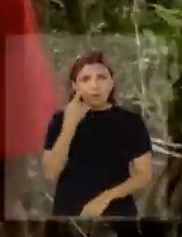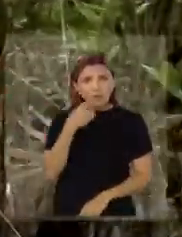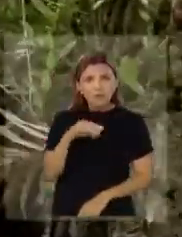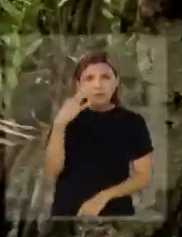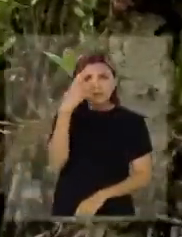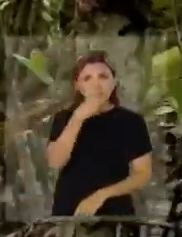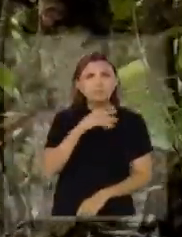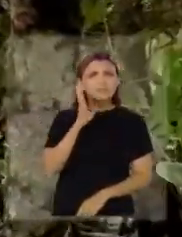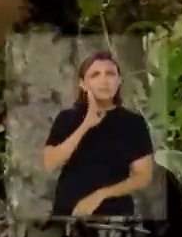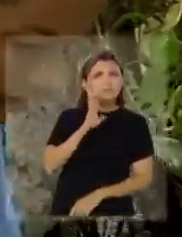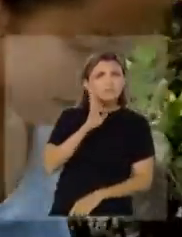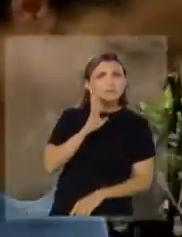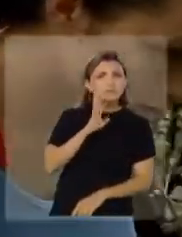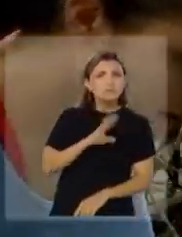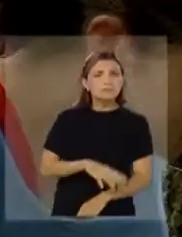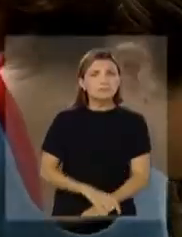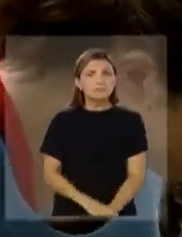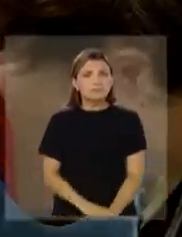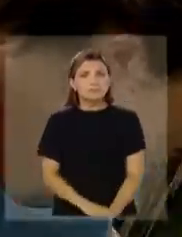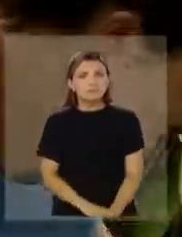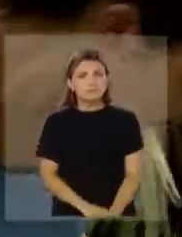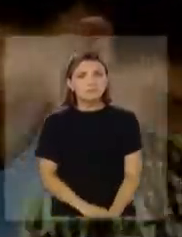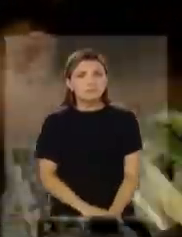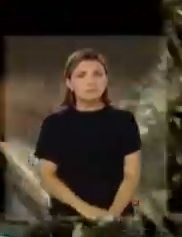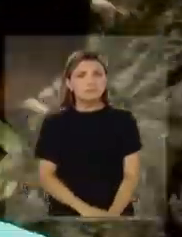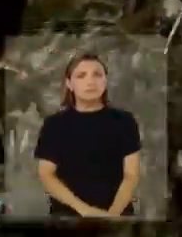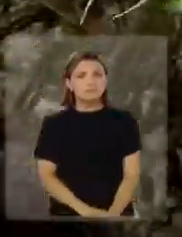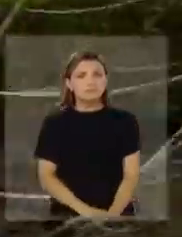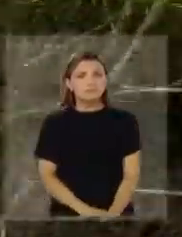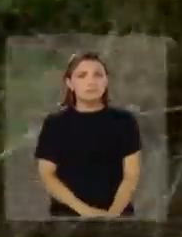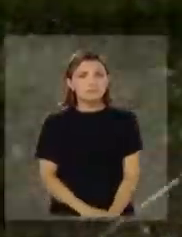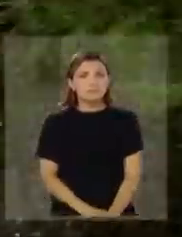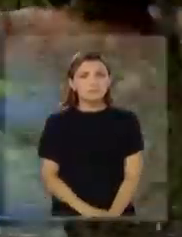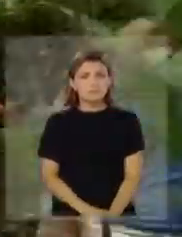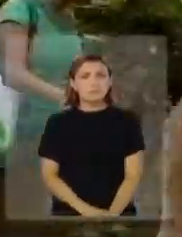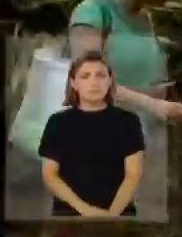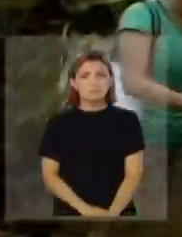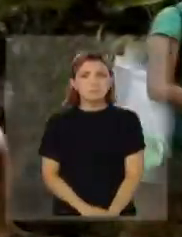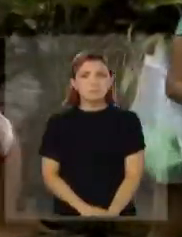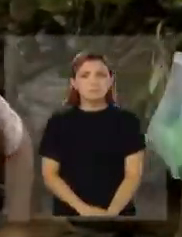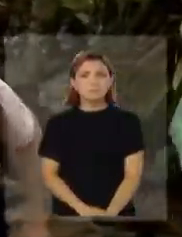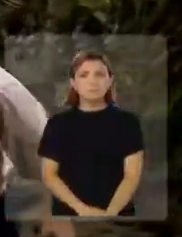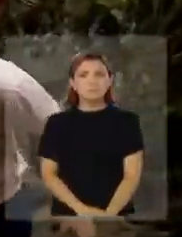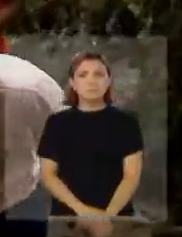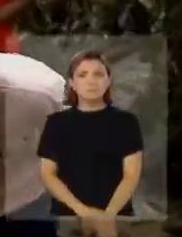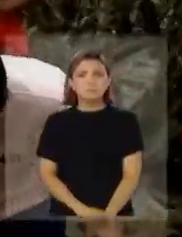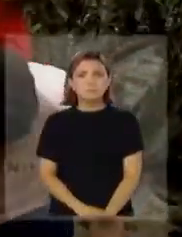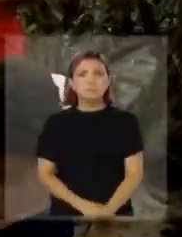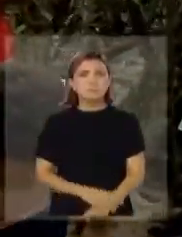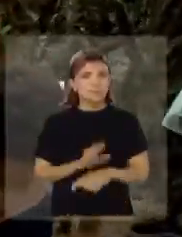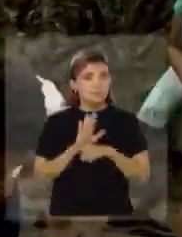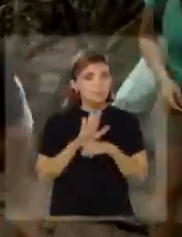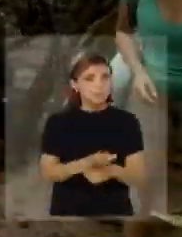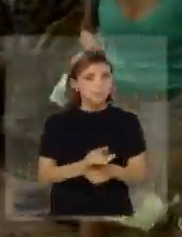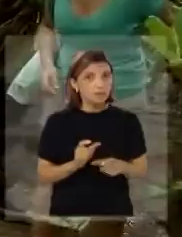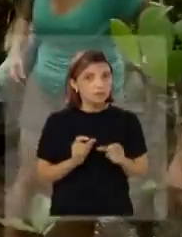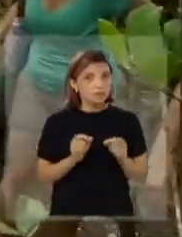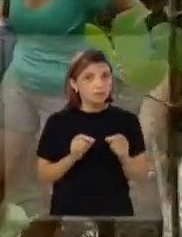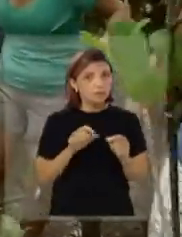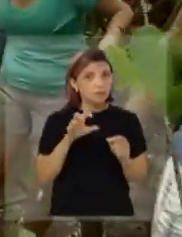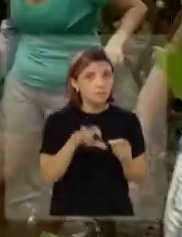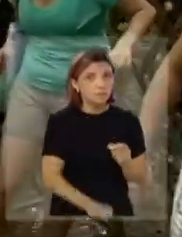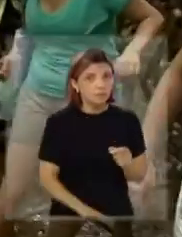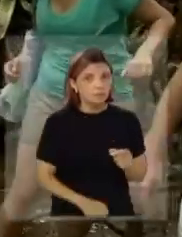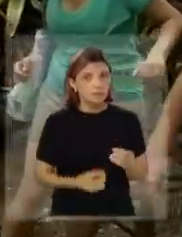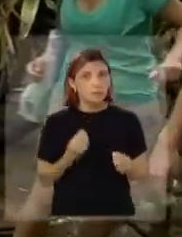Tem. Olha, olha ele. Nossa, que beleza. Mas é muito pequeno. Não. Vou mostrar pra vocês como se pega um caranguejo. É